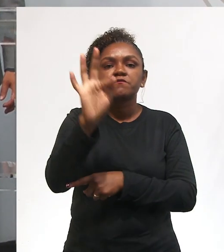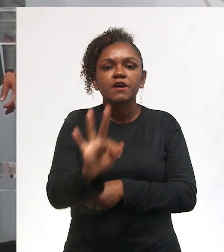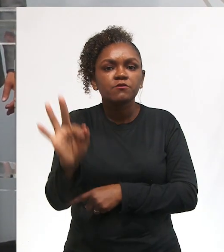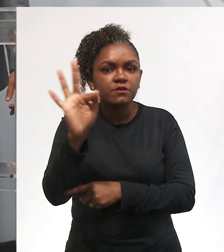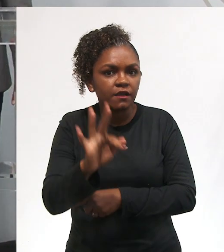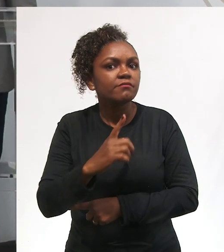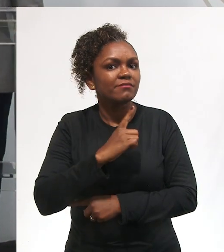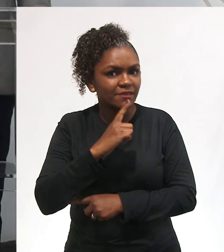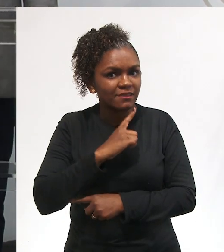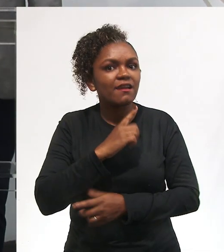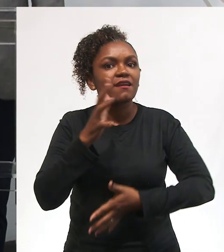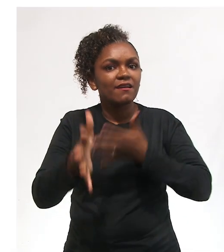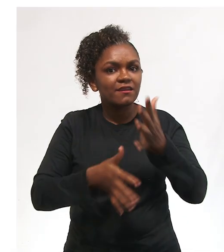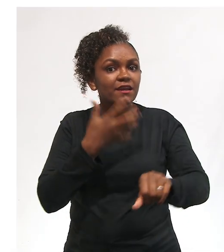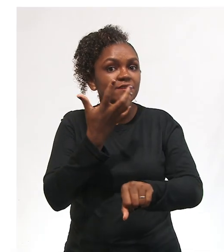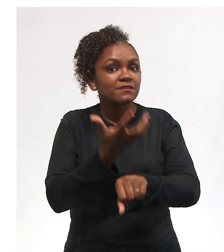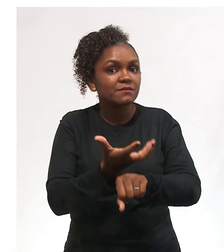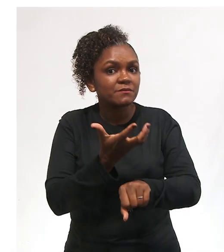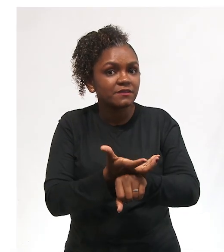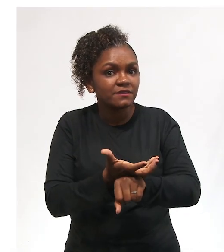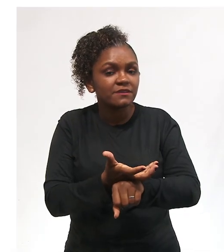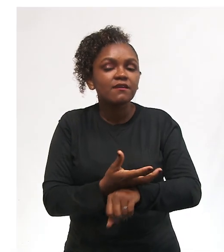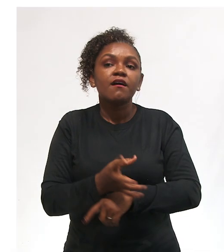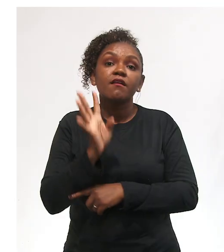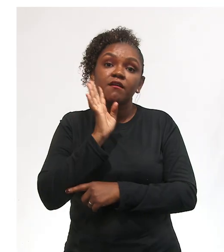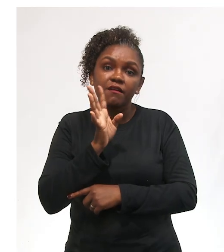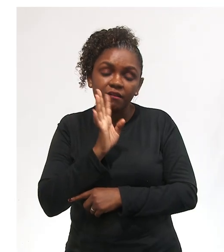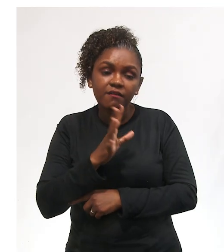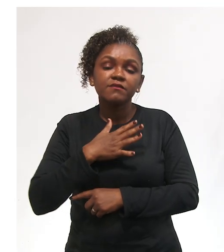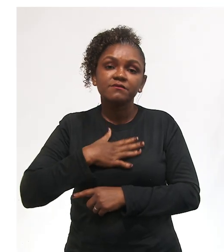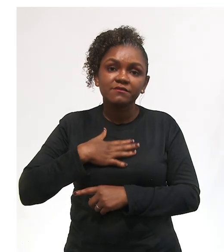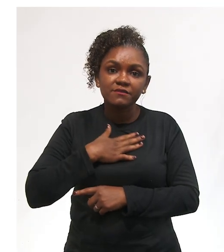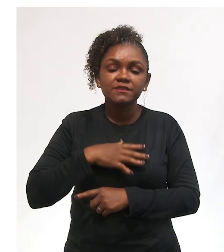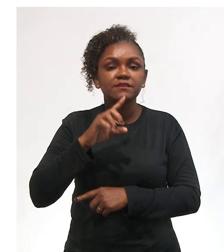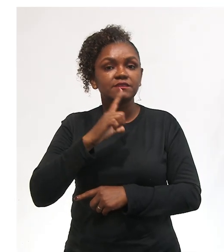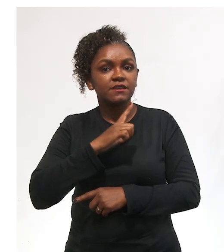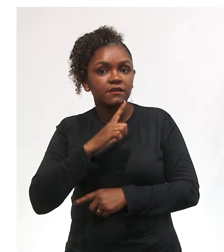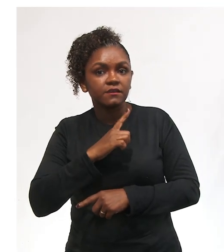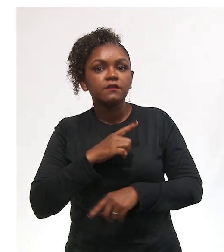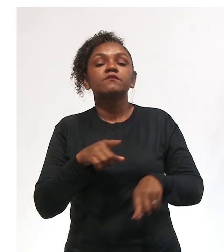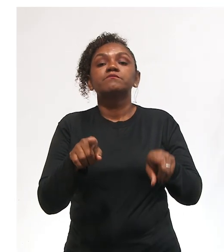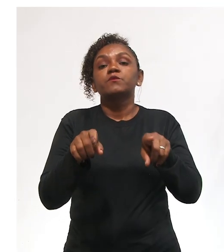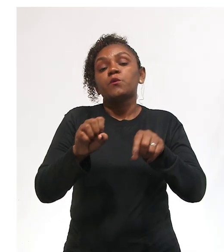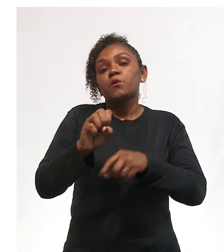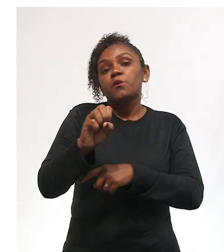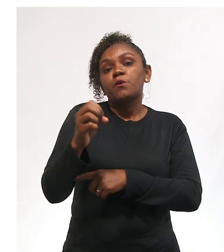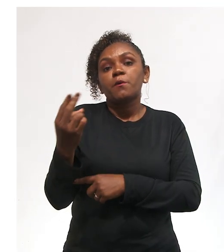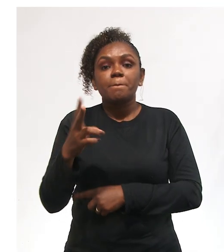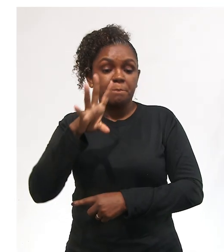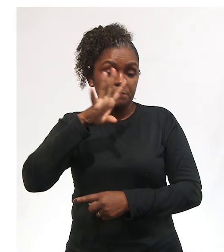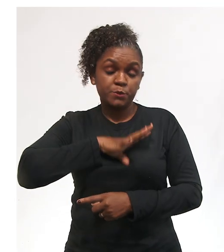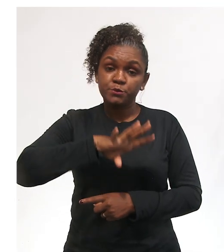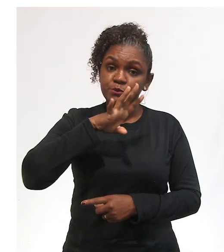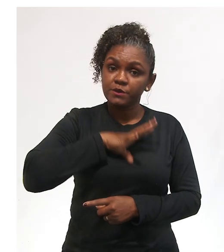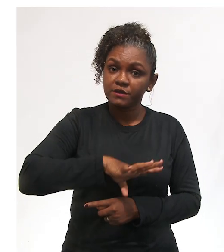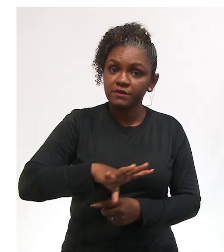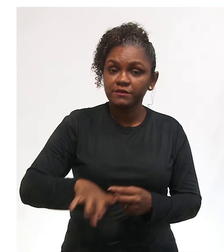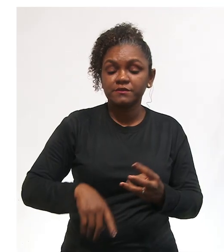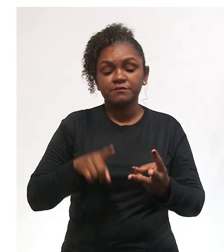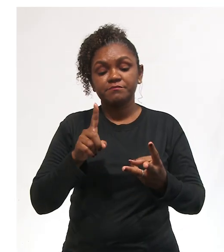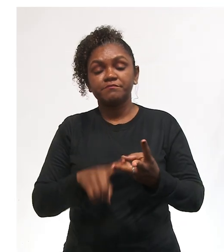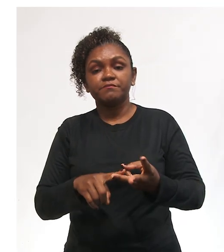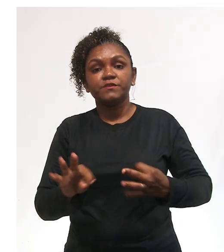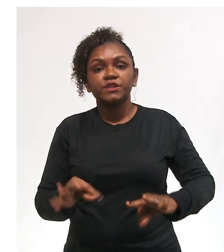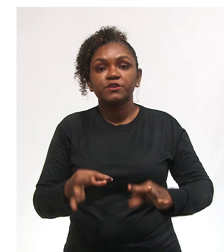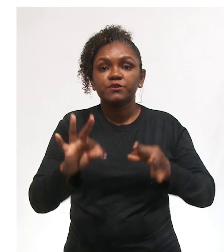institutos tem Libras, ou você vai ver que tem a parte aí de português, a parte de tecnologia,